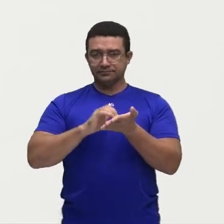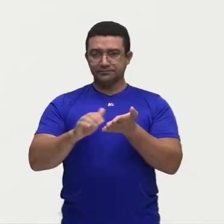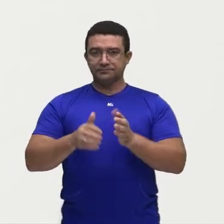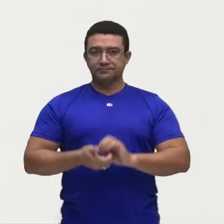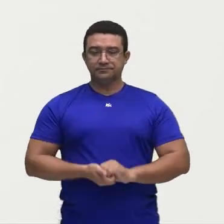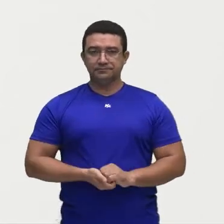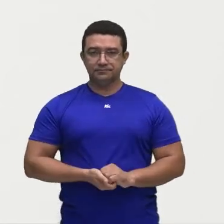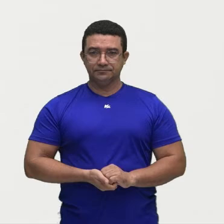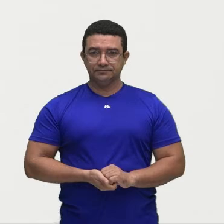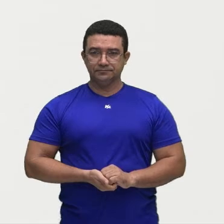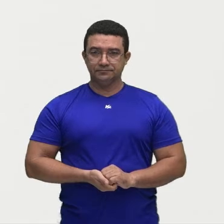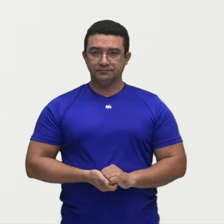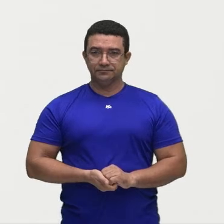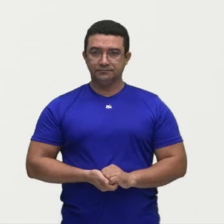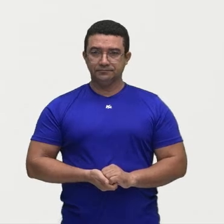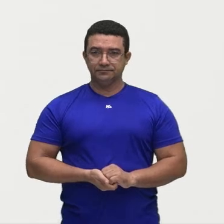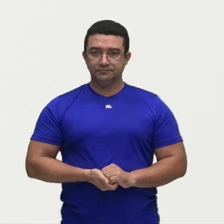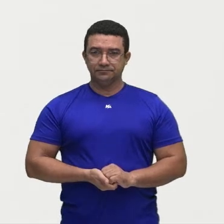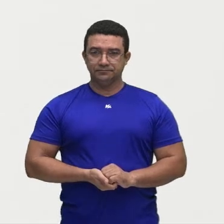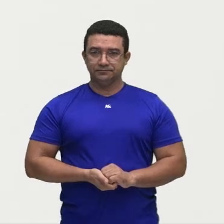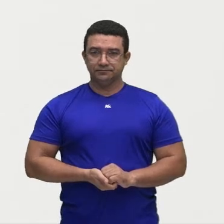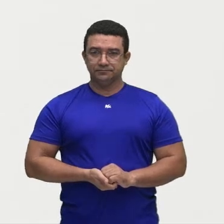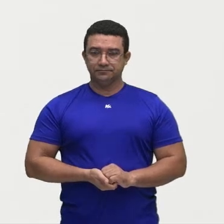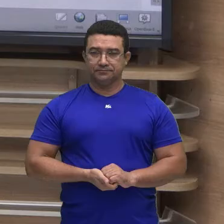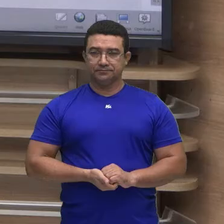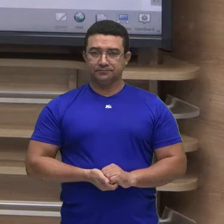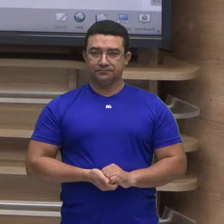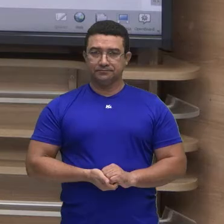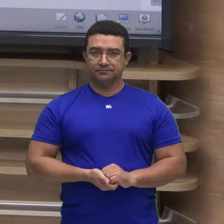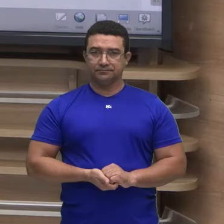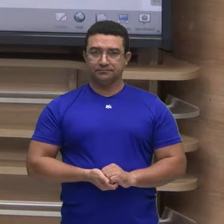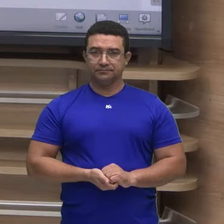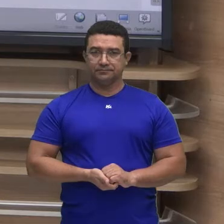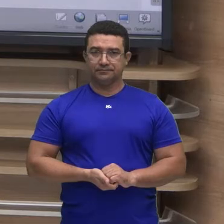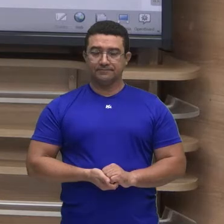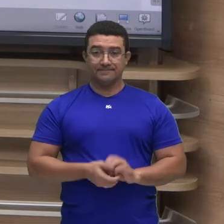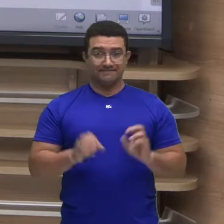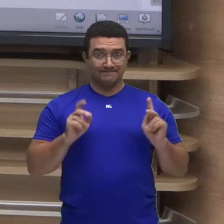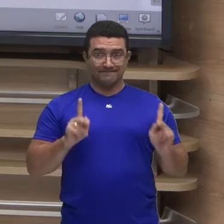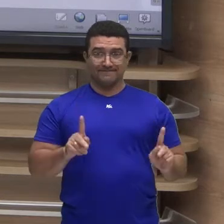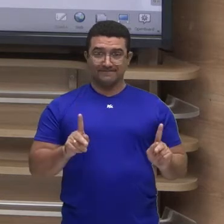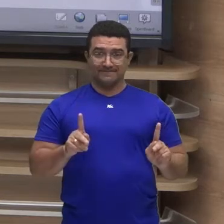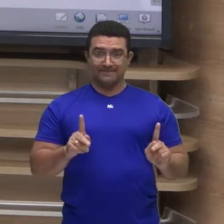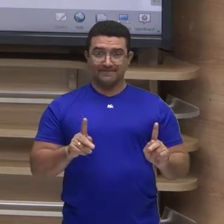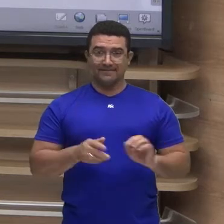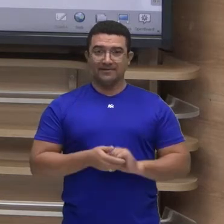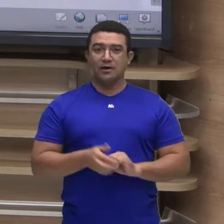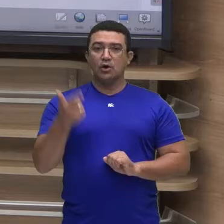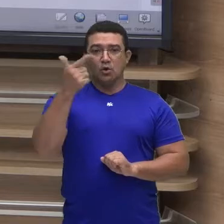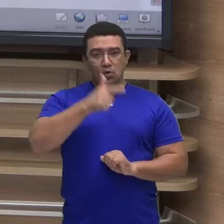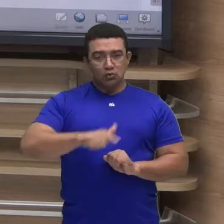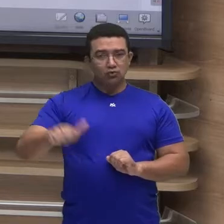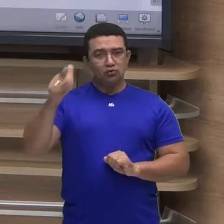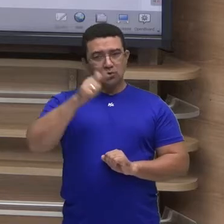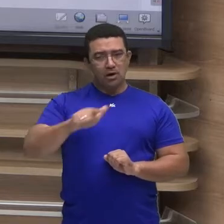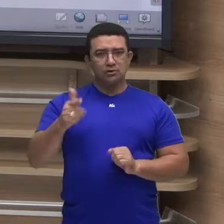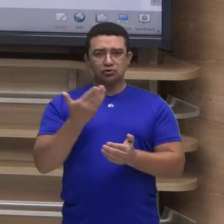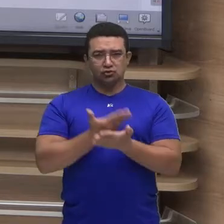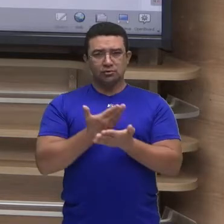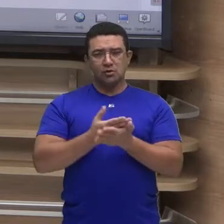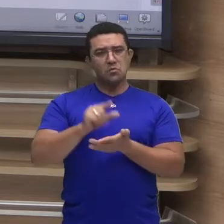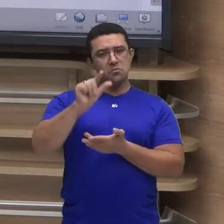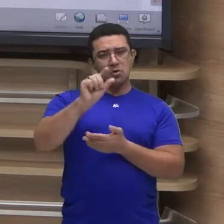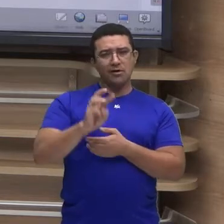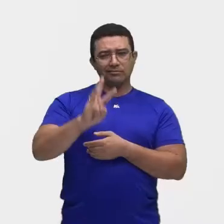acordo com a WH word. She works as a secretary. Tudo bem? e vamos continuar vendo um pouquinho mais sobre a